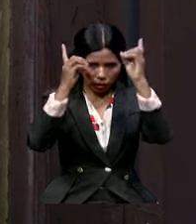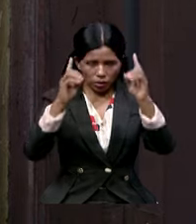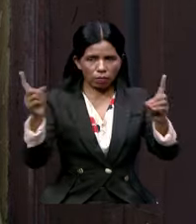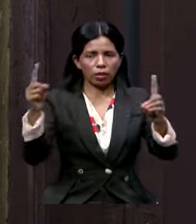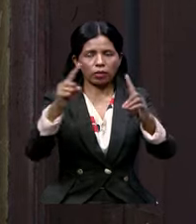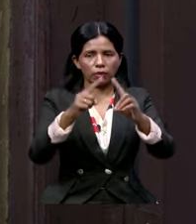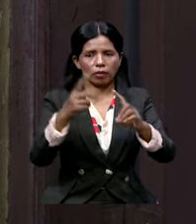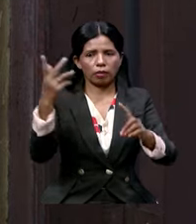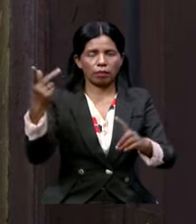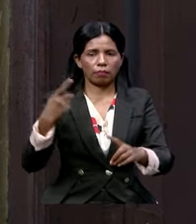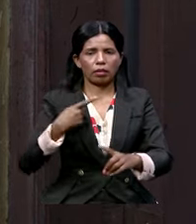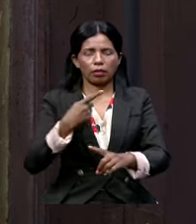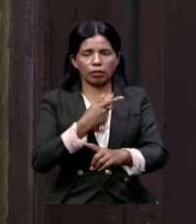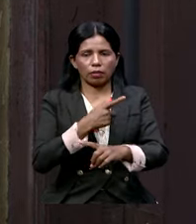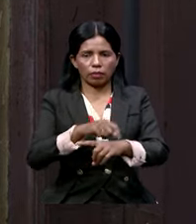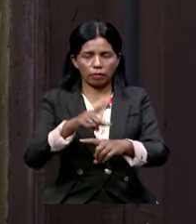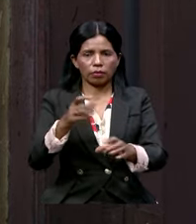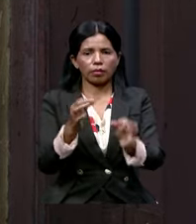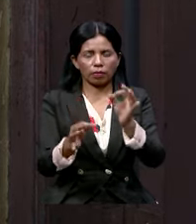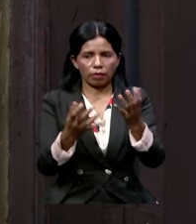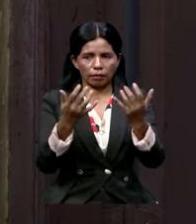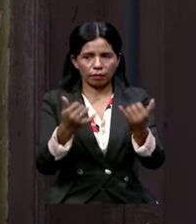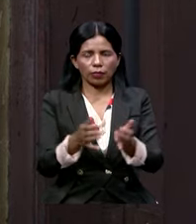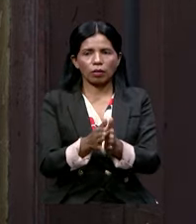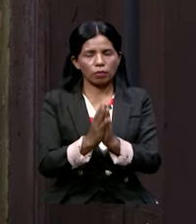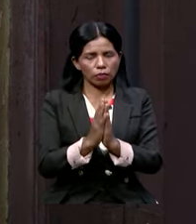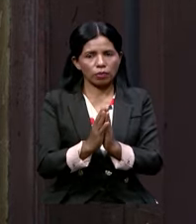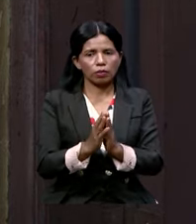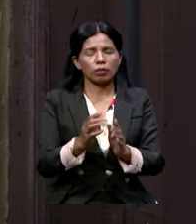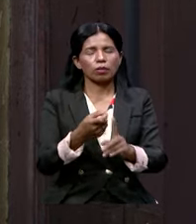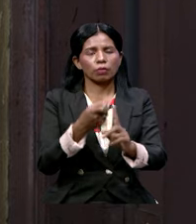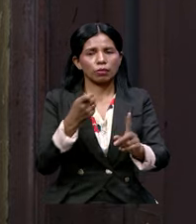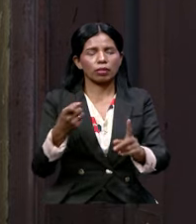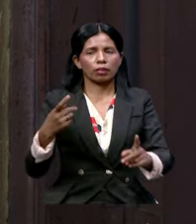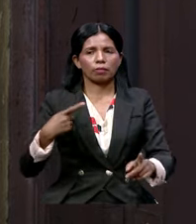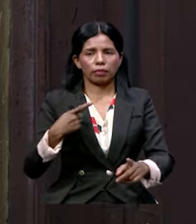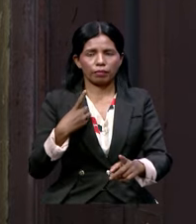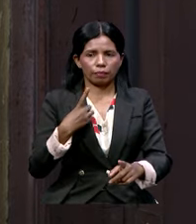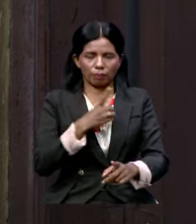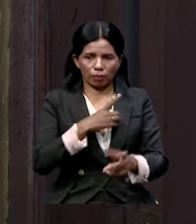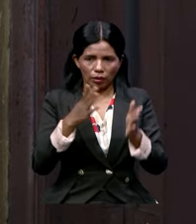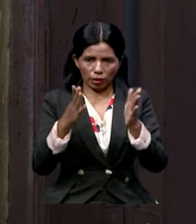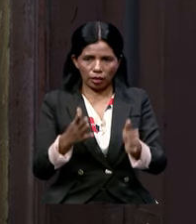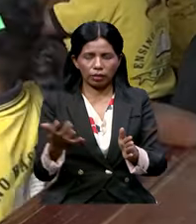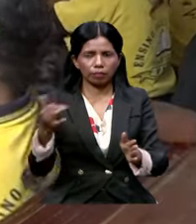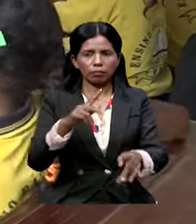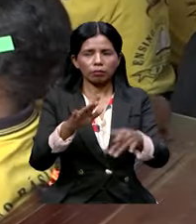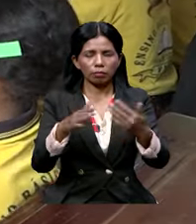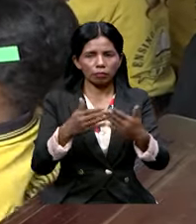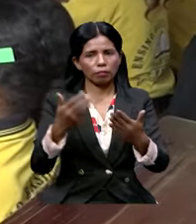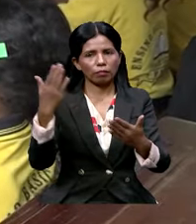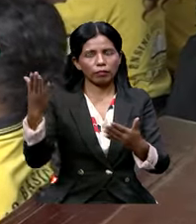ba ia parlamento karik ia husi itenia nai ulu iten nai ulu representante di povo ni nia